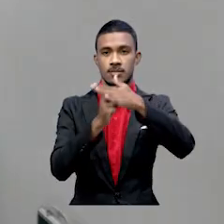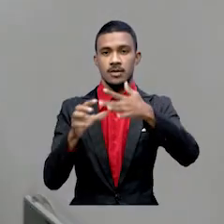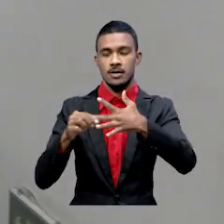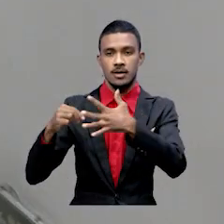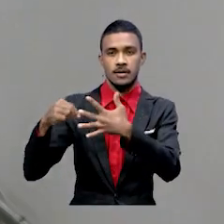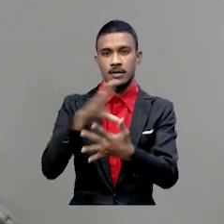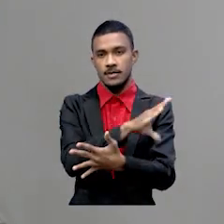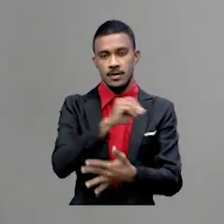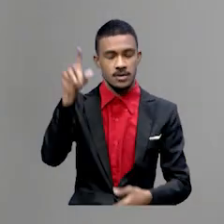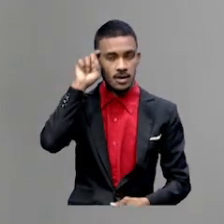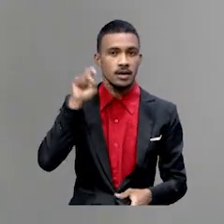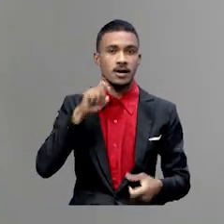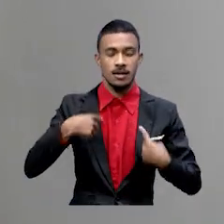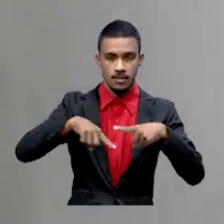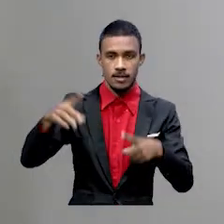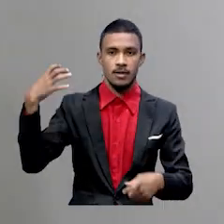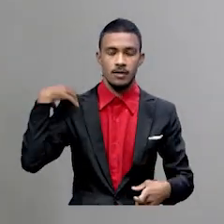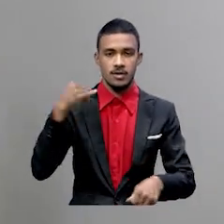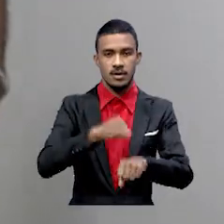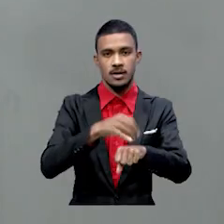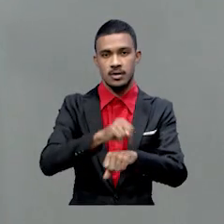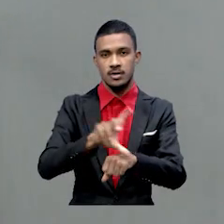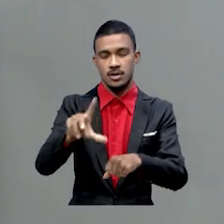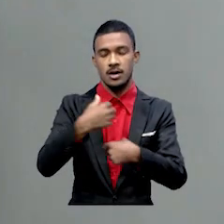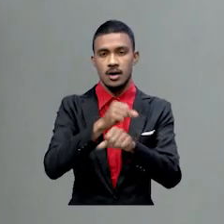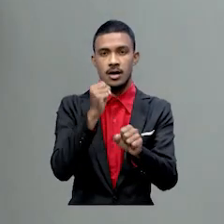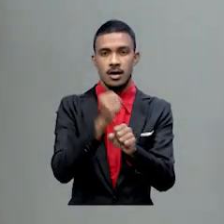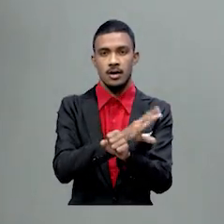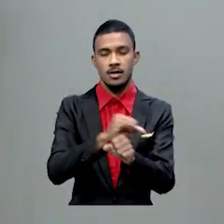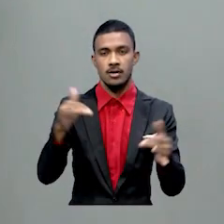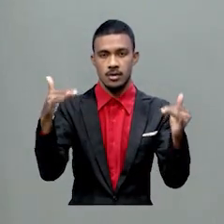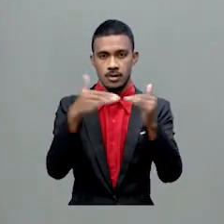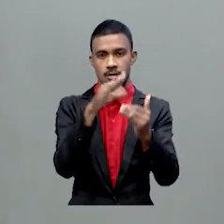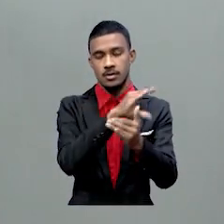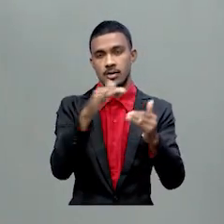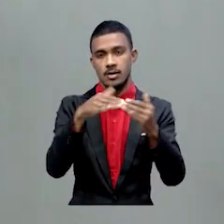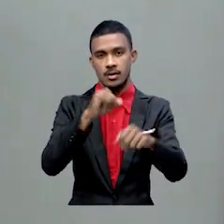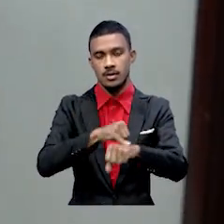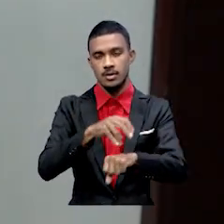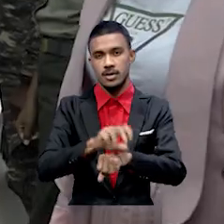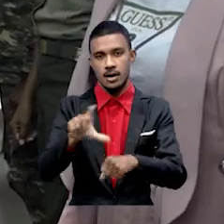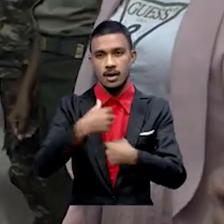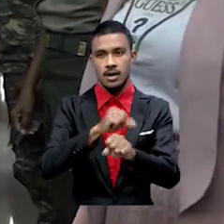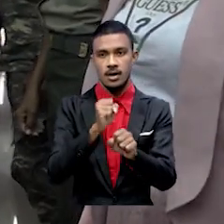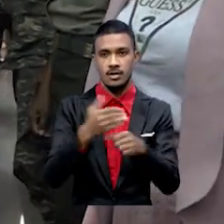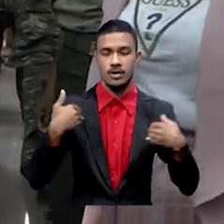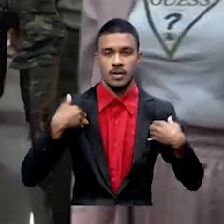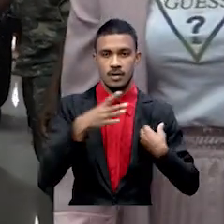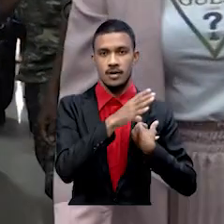continua a hakat basala Conferência Internacional ne, ho di halo palestra. Conferência Internacional ne, halau ihe ambitu